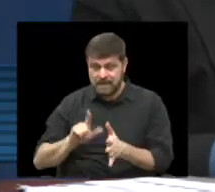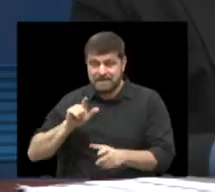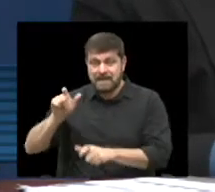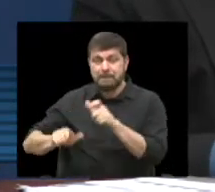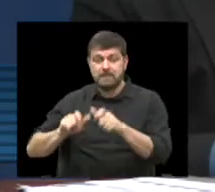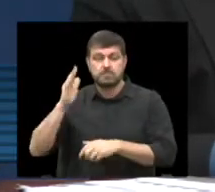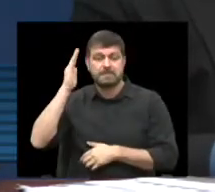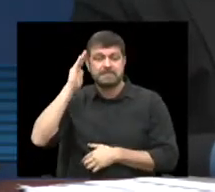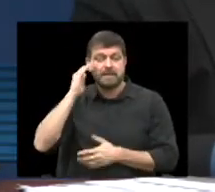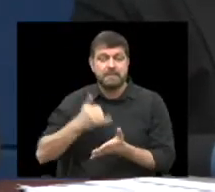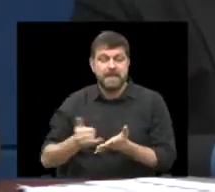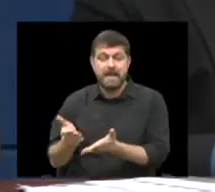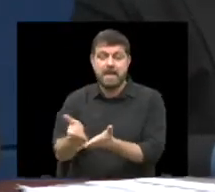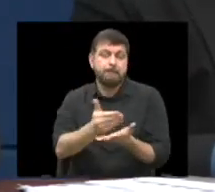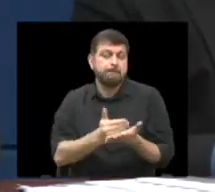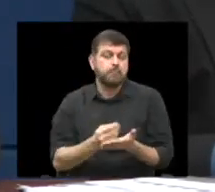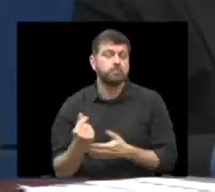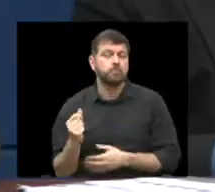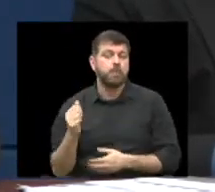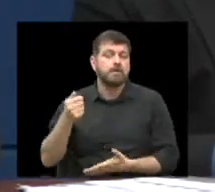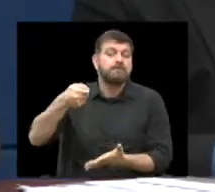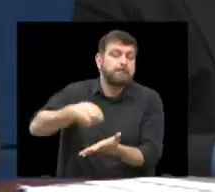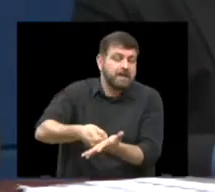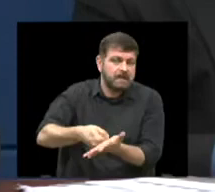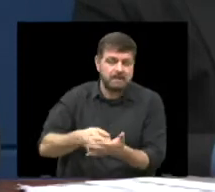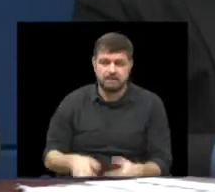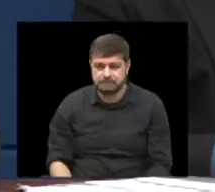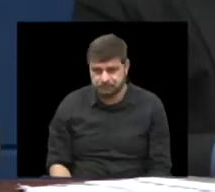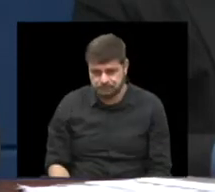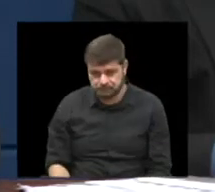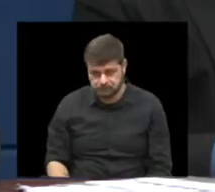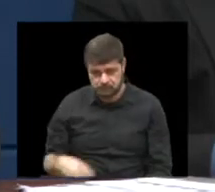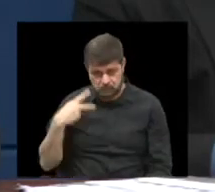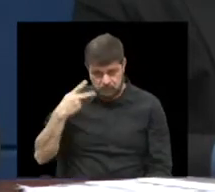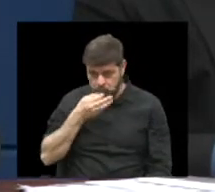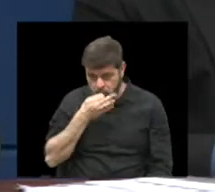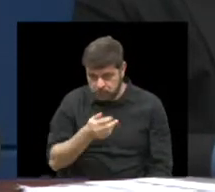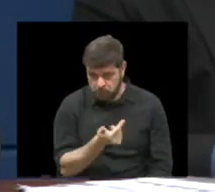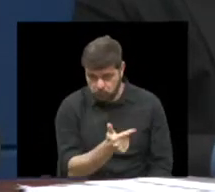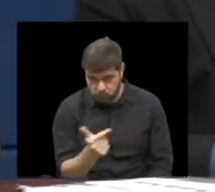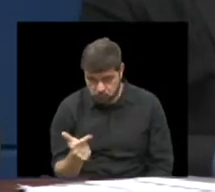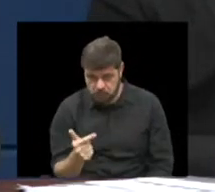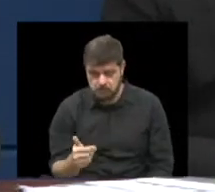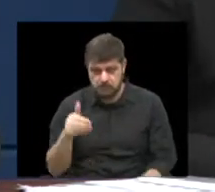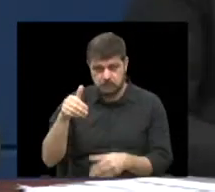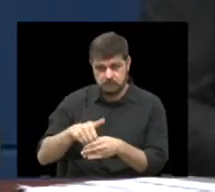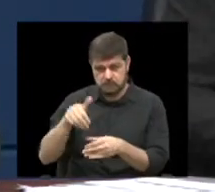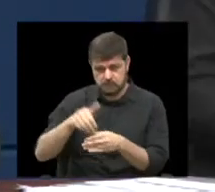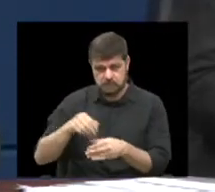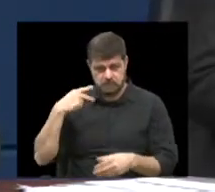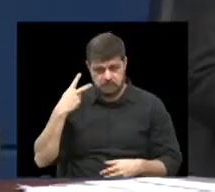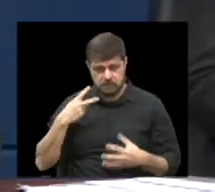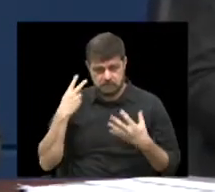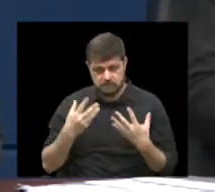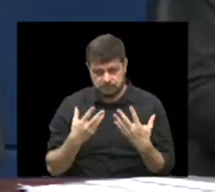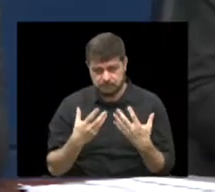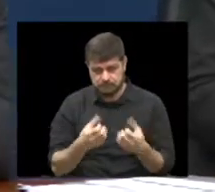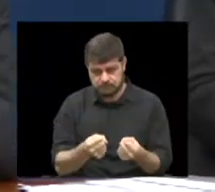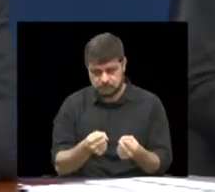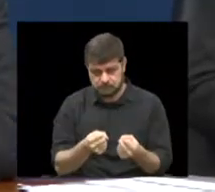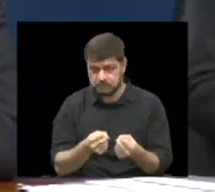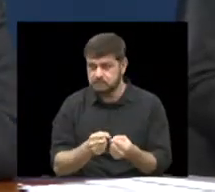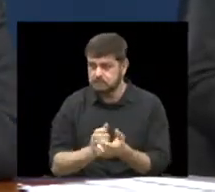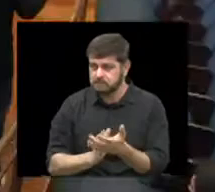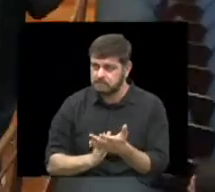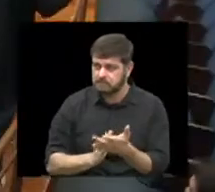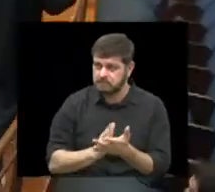de Constituição e Legalidade é favorável. Com parecer favorável, não havendo vereador discutir. Em votação, vereadores favoráveis permaneçam